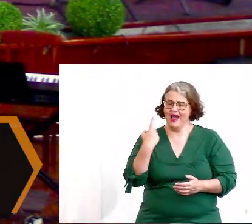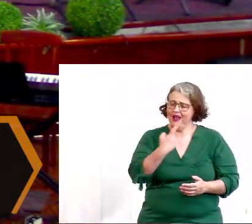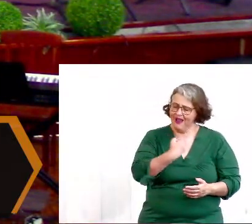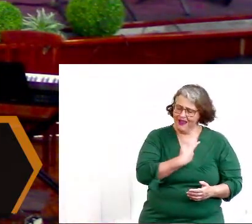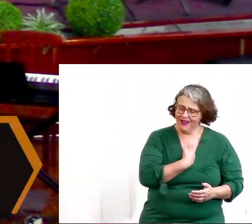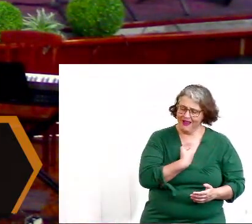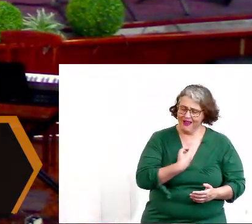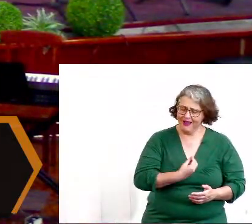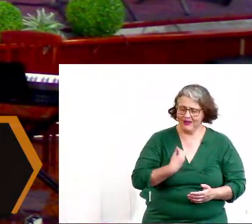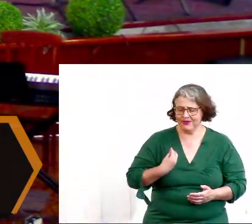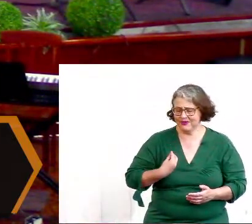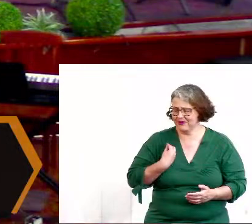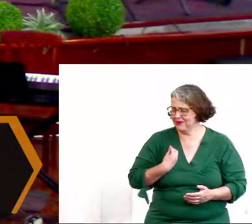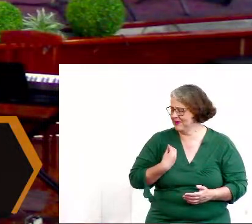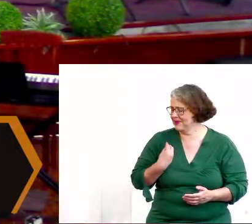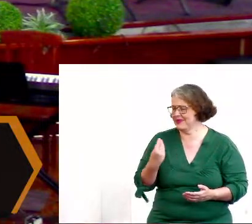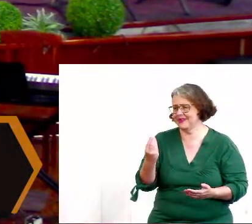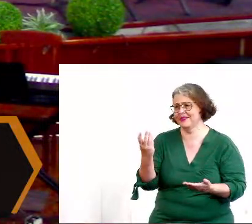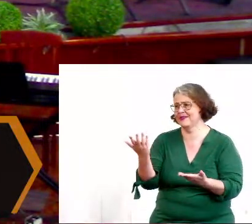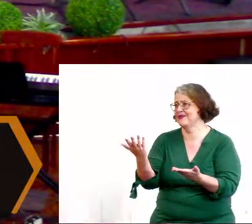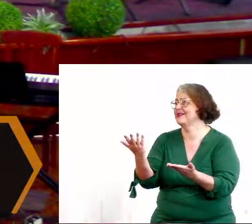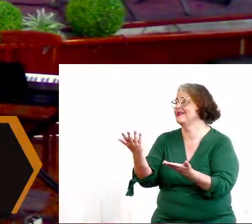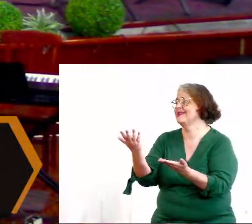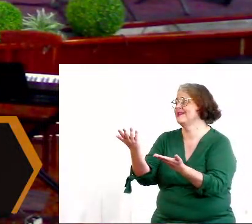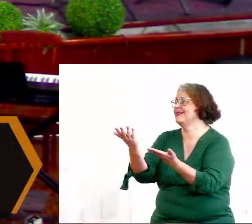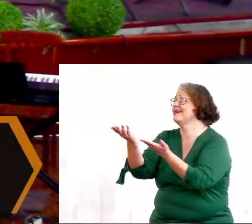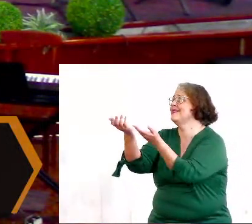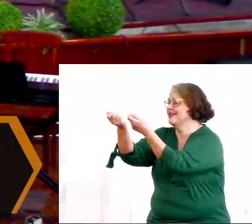amor, as nossas